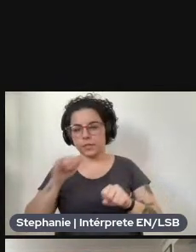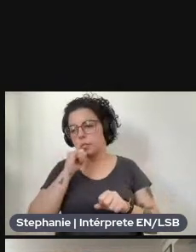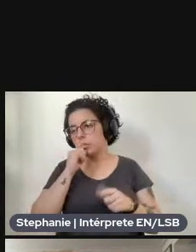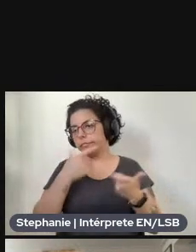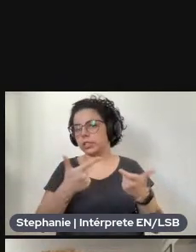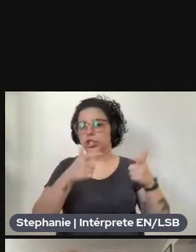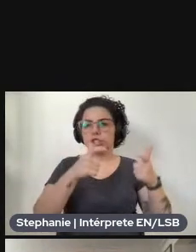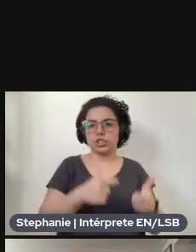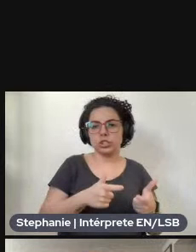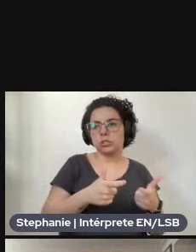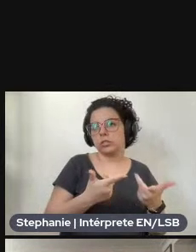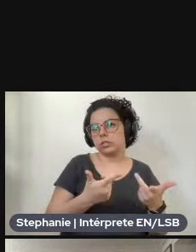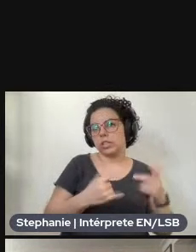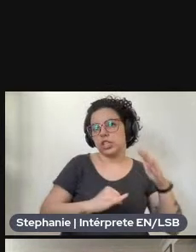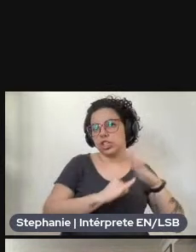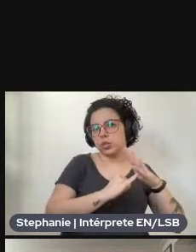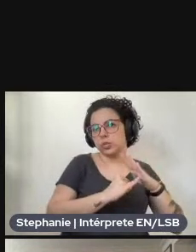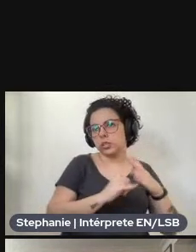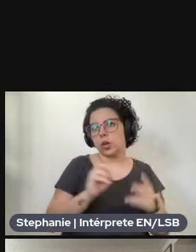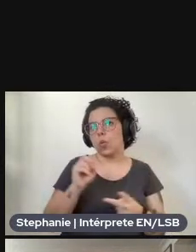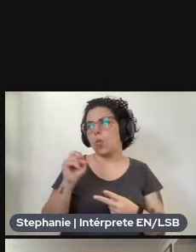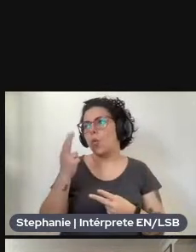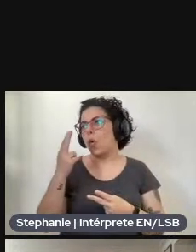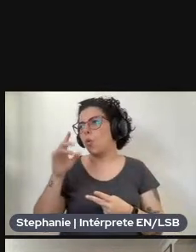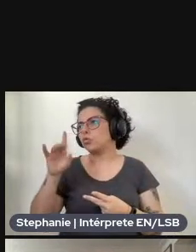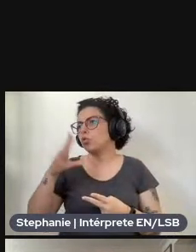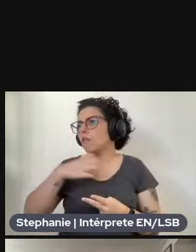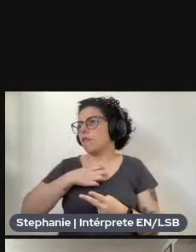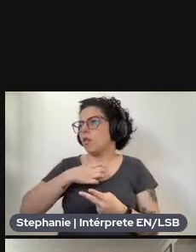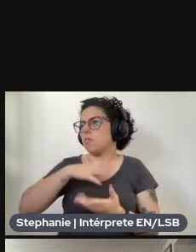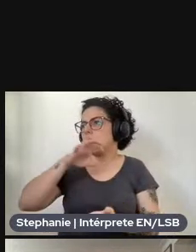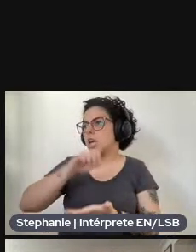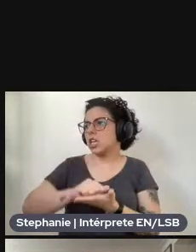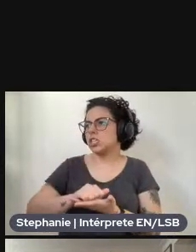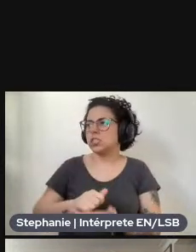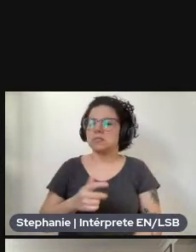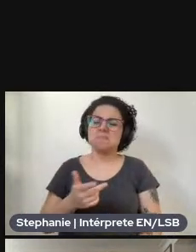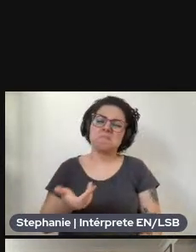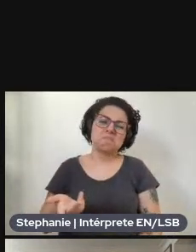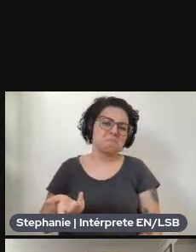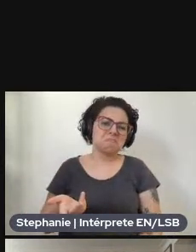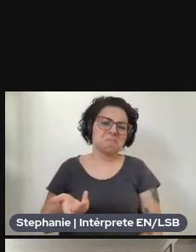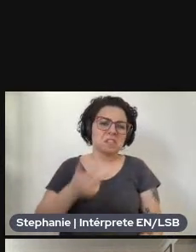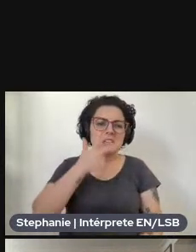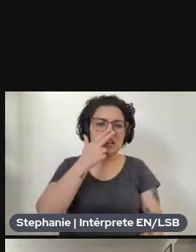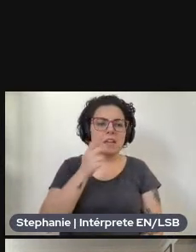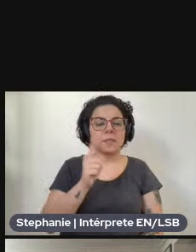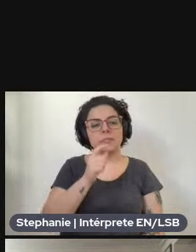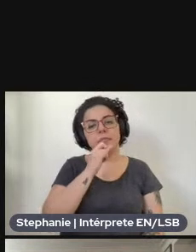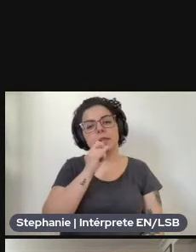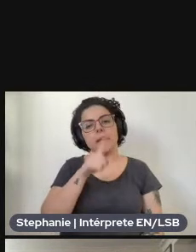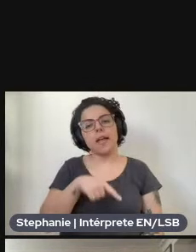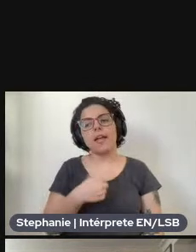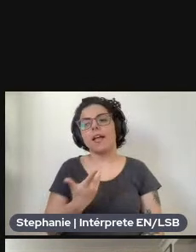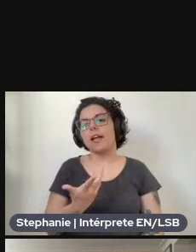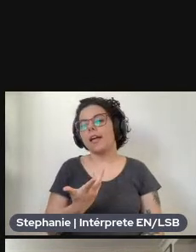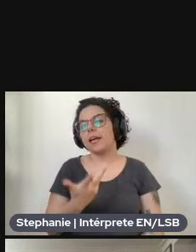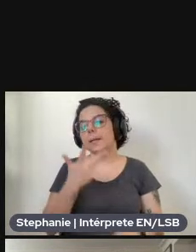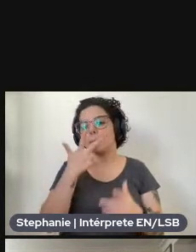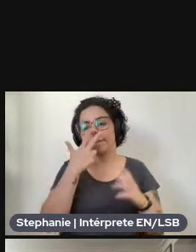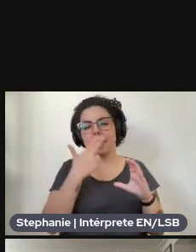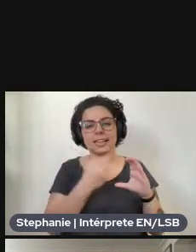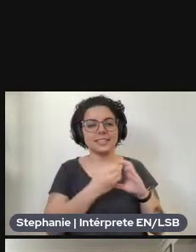não me parece. E, portanto, eu acho que ela é uma característica que, de alguma forma, se